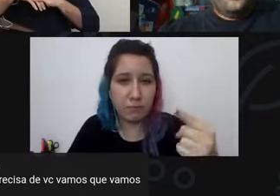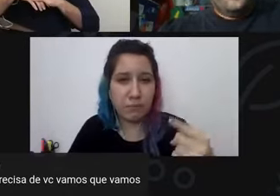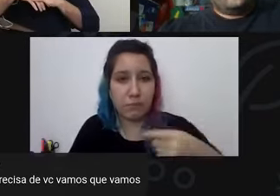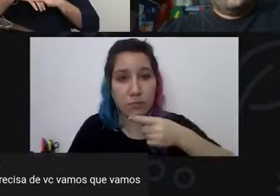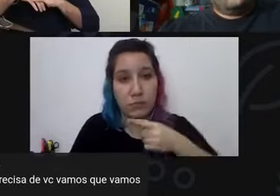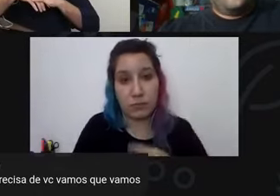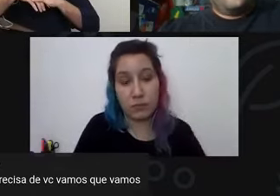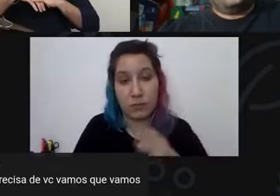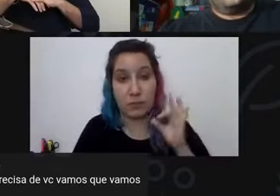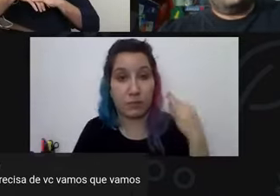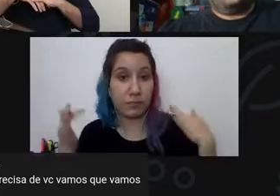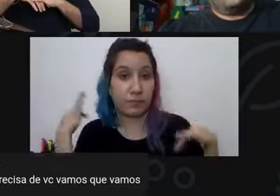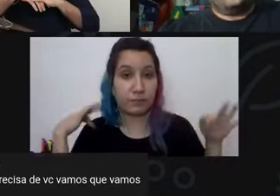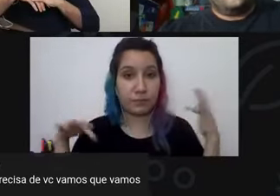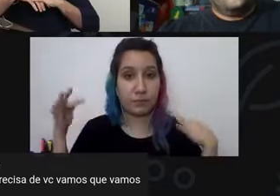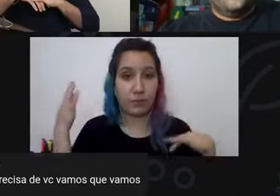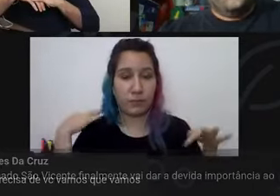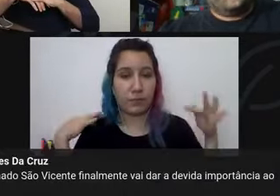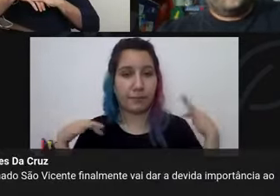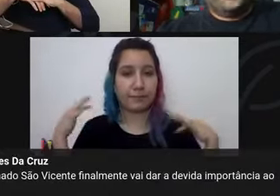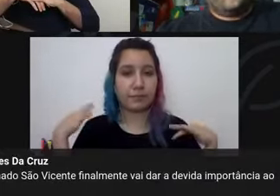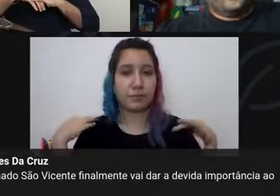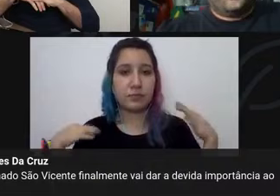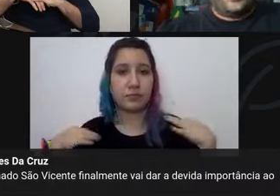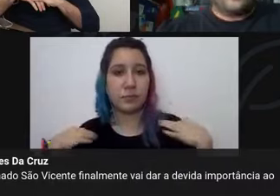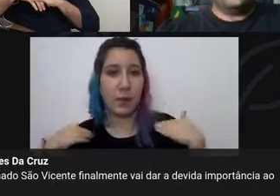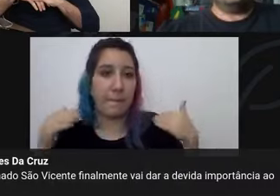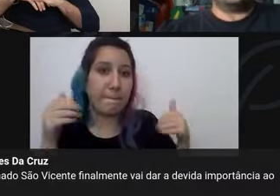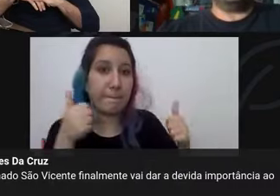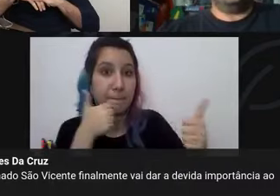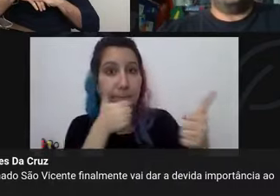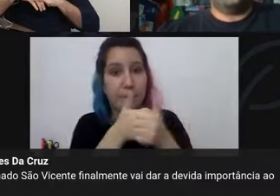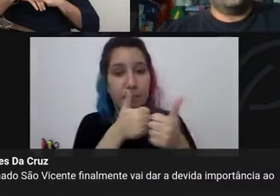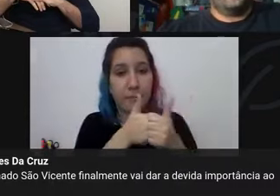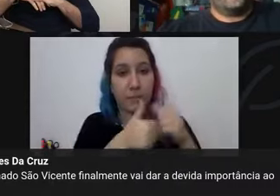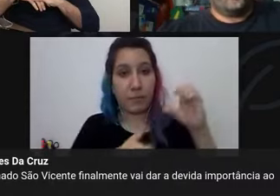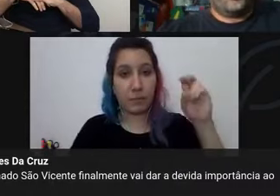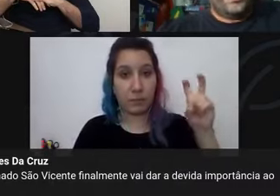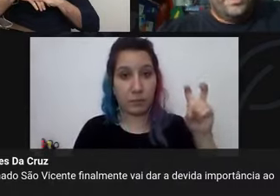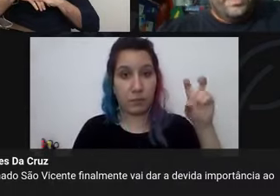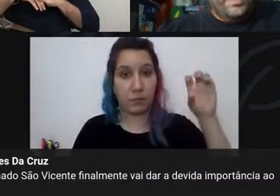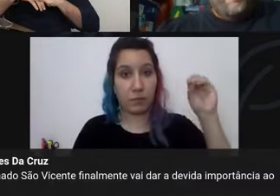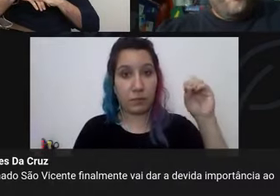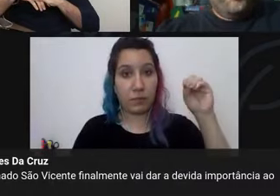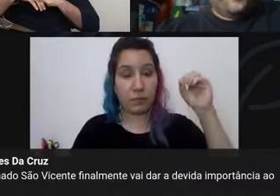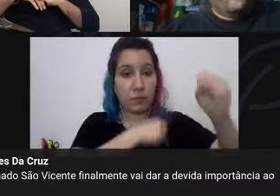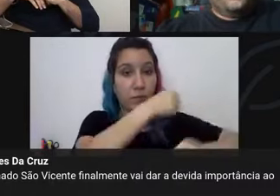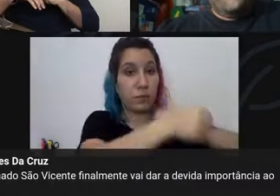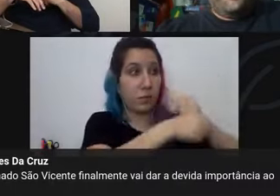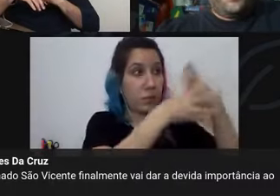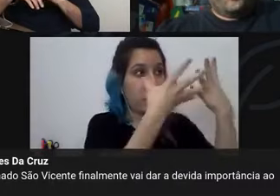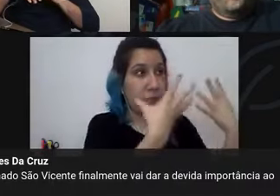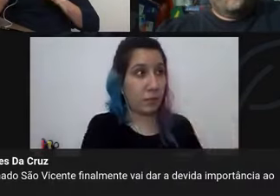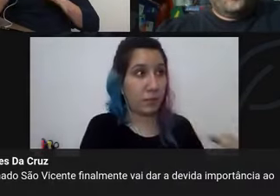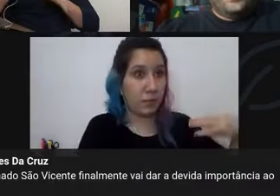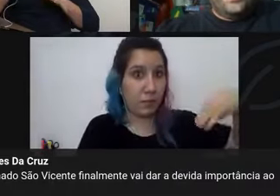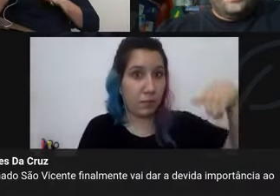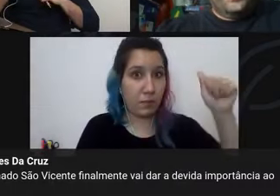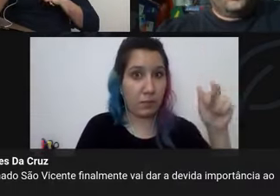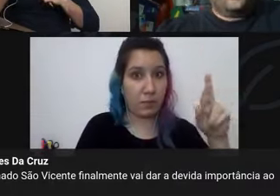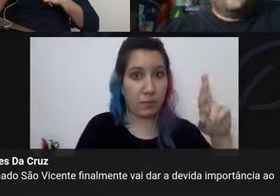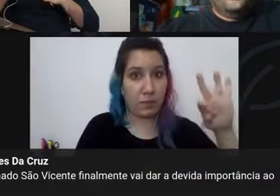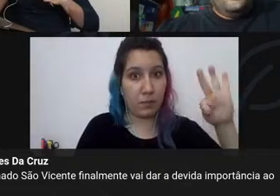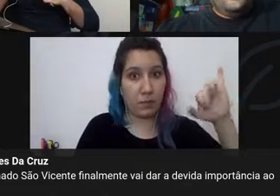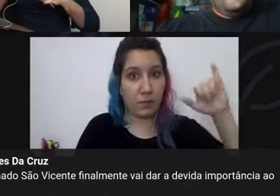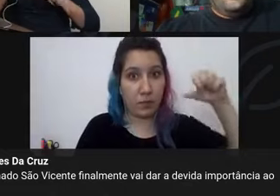questão, nós estamos prestes a fazer 500 anos da chegada de Martim Afonso de Souza aqui. Vamos dar um exemplo para todo mundo